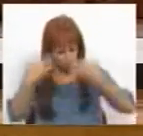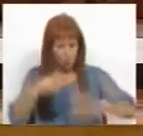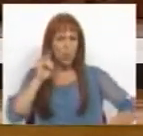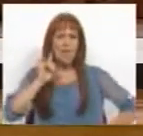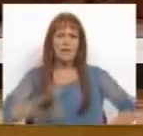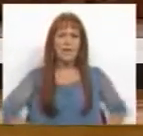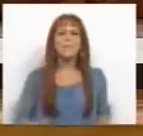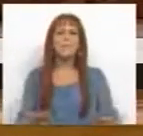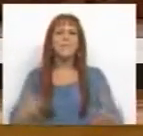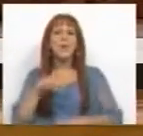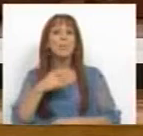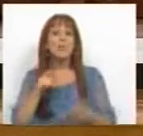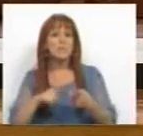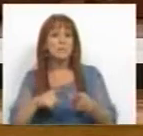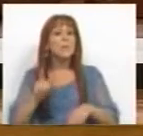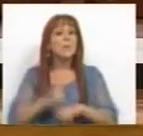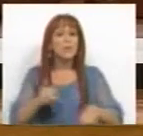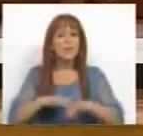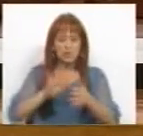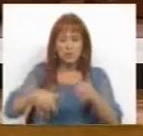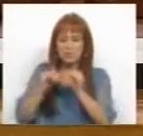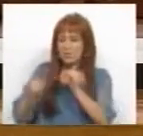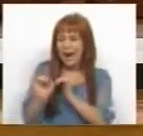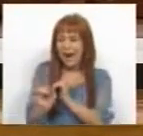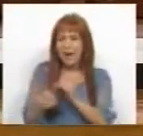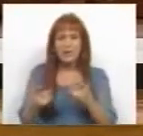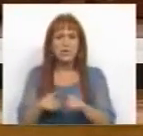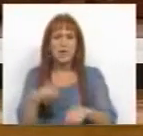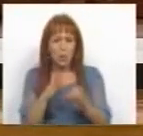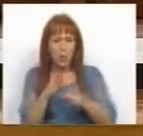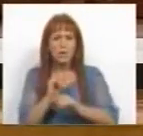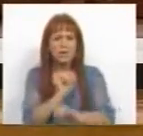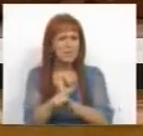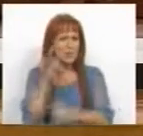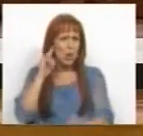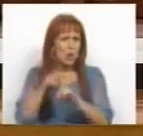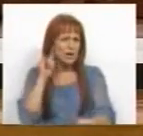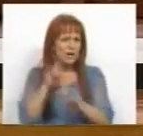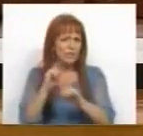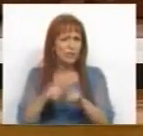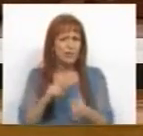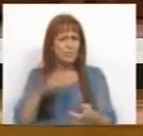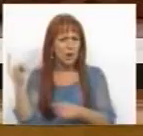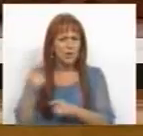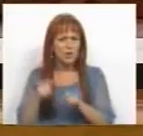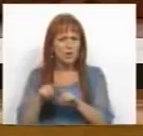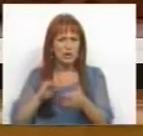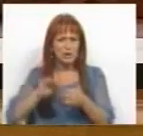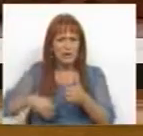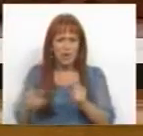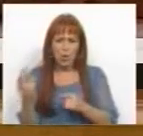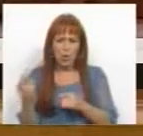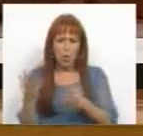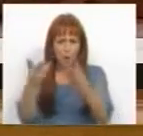qualidade. Preocupações ainda porque este Programa de Estabilidade continua refém dos objetivos e das imposições do Tratado